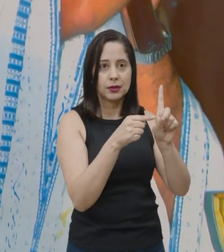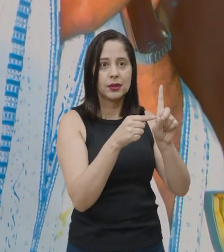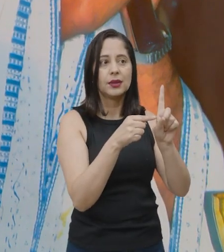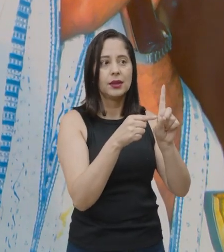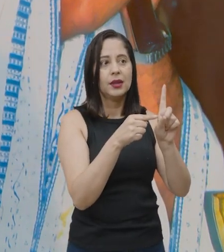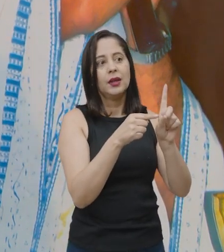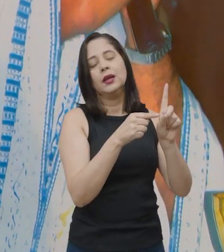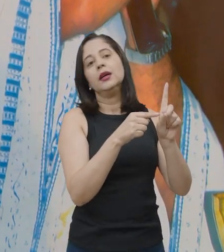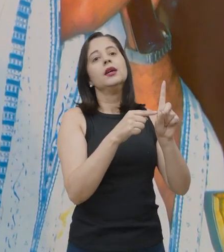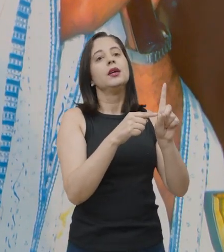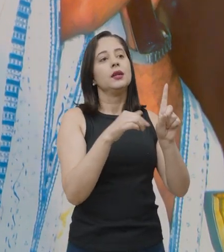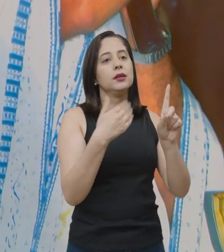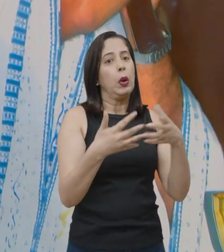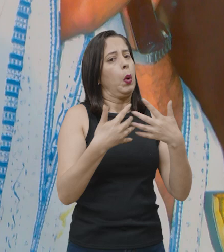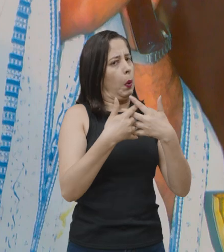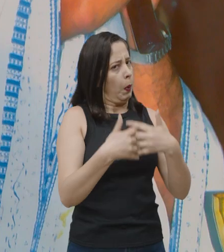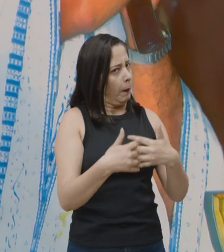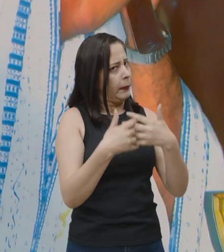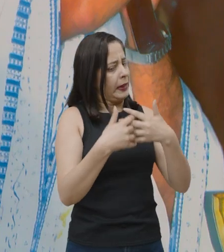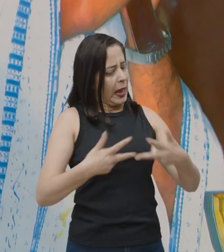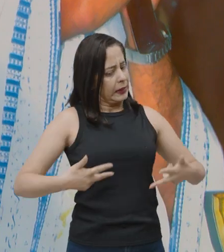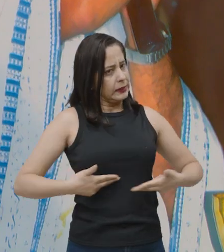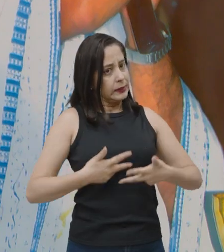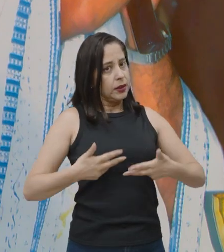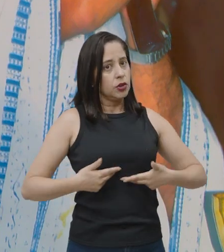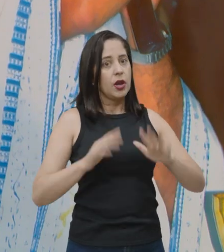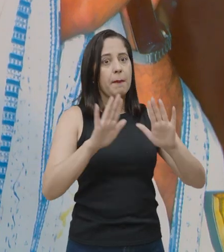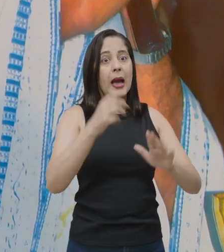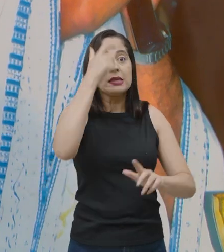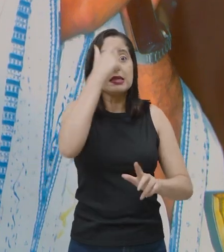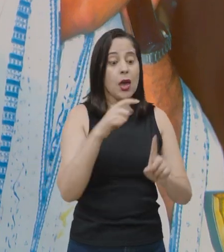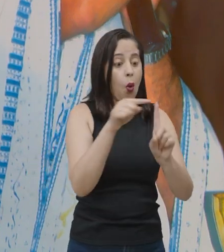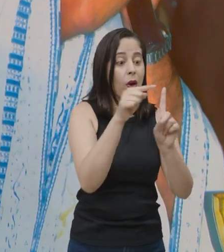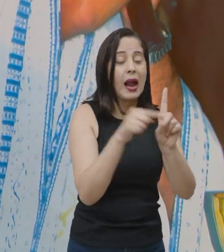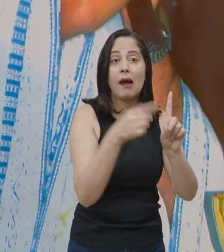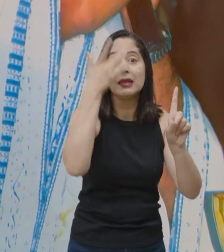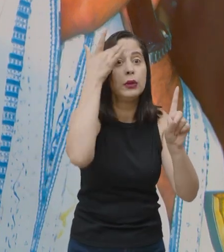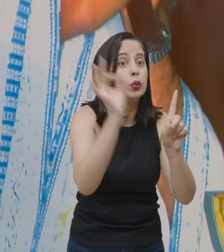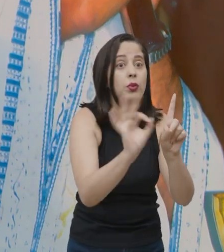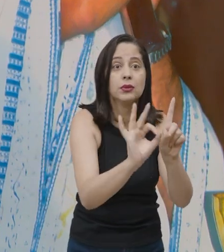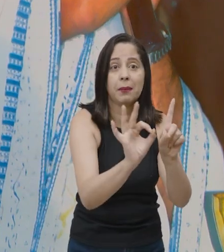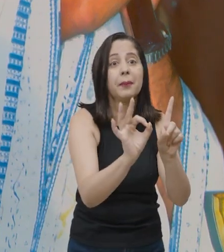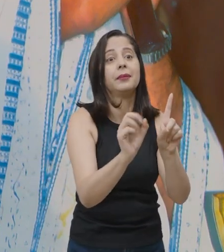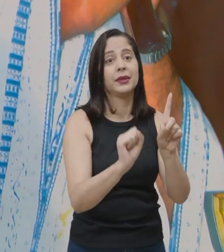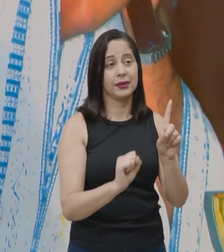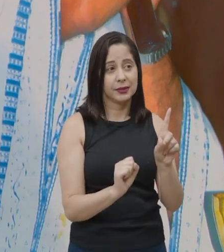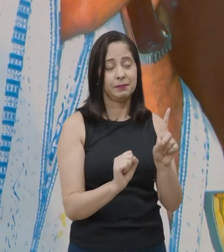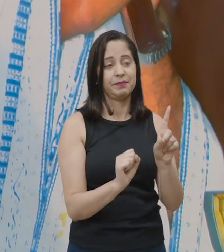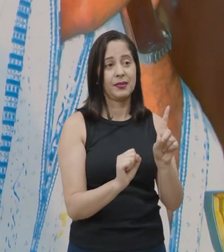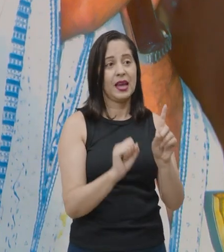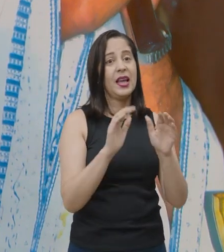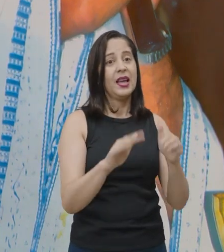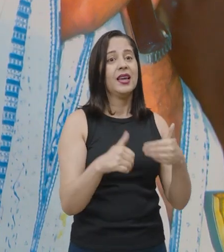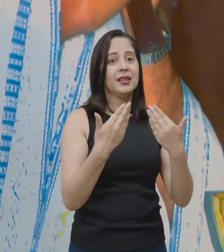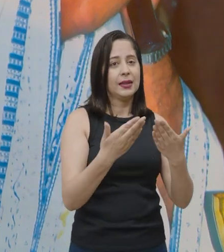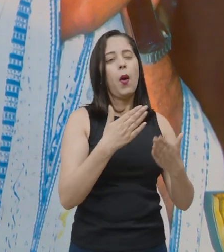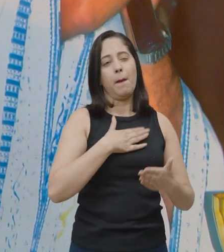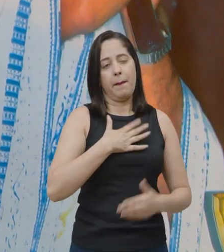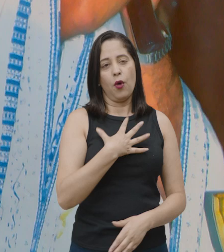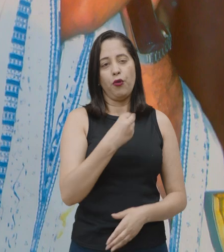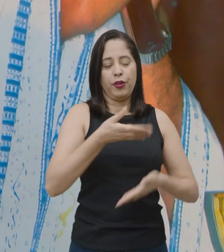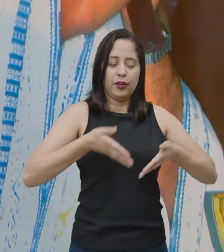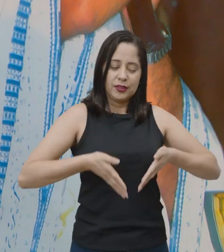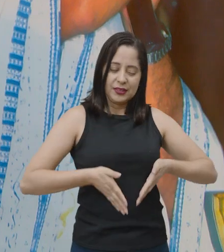uma cirurgia meio complicadinha e eu estava grávida e eu não sabia. E aí, enfim, nasceu o